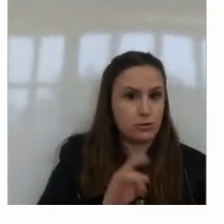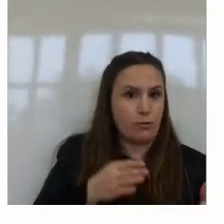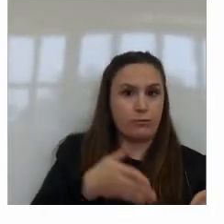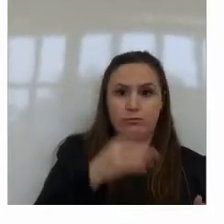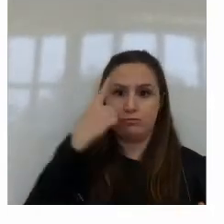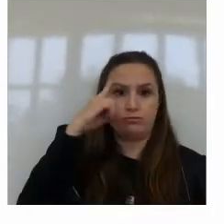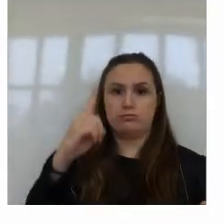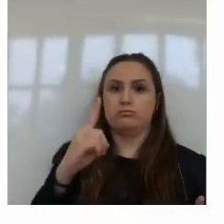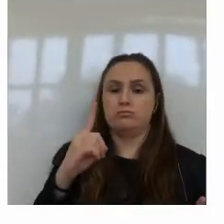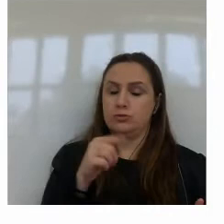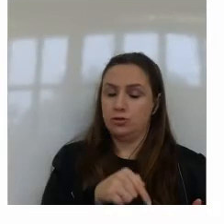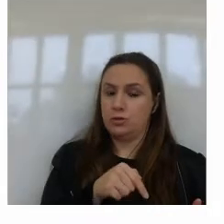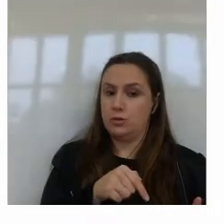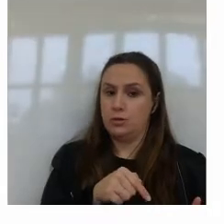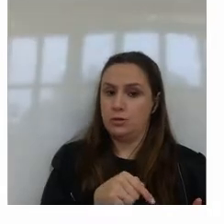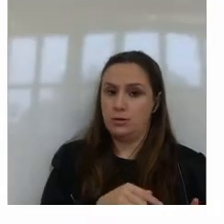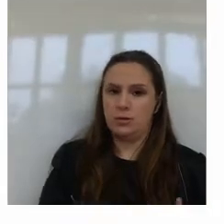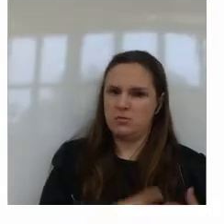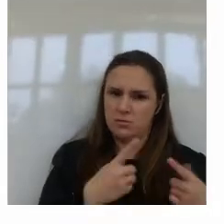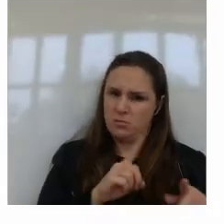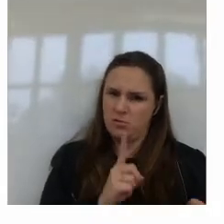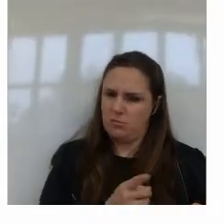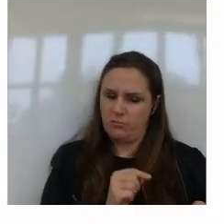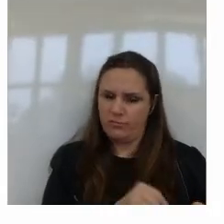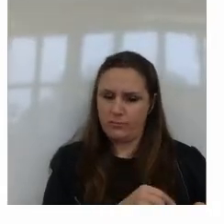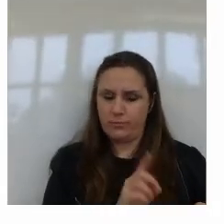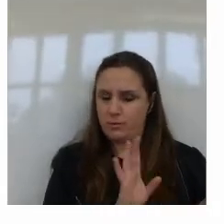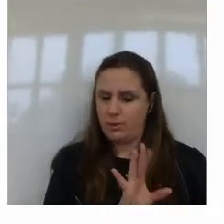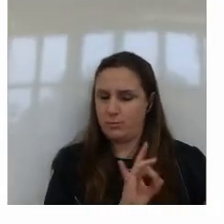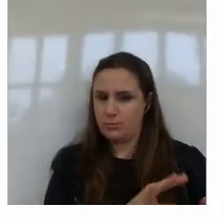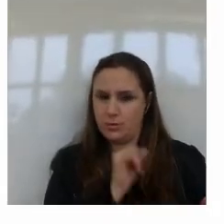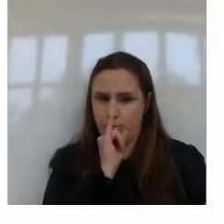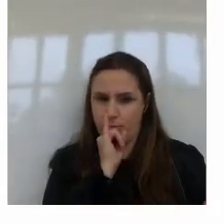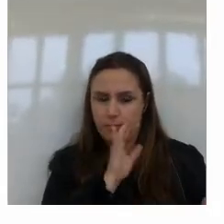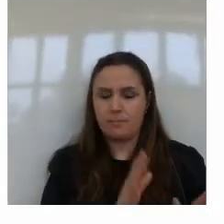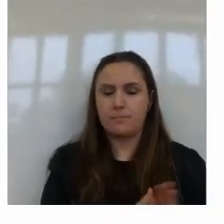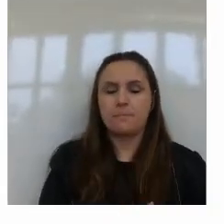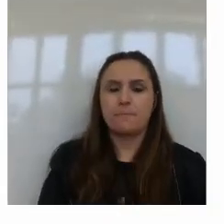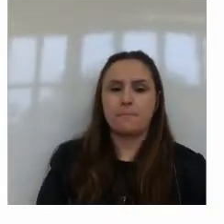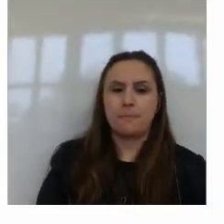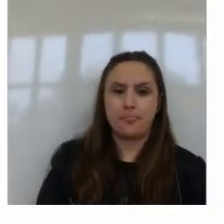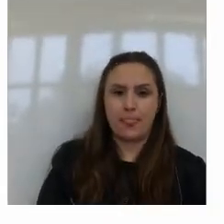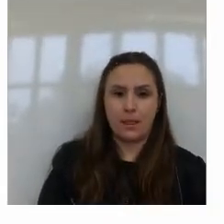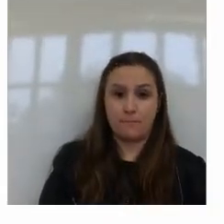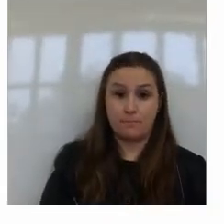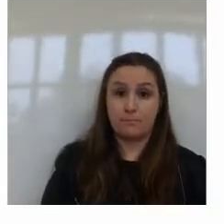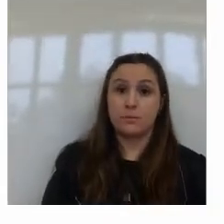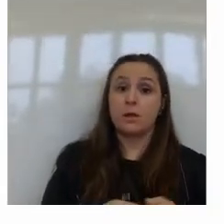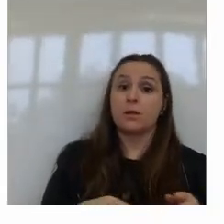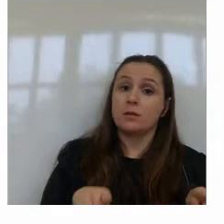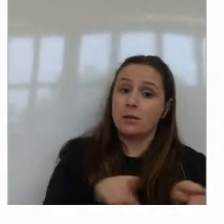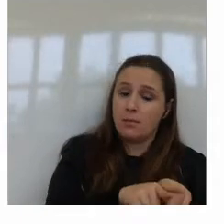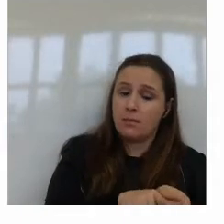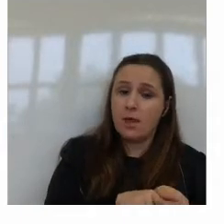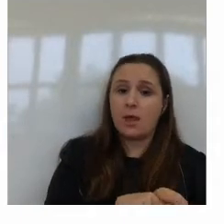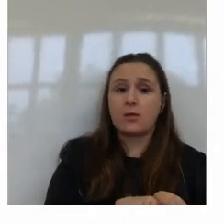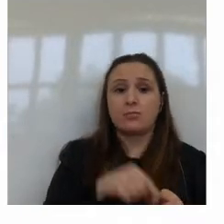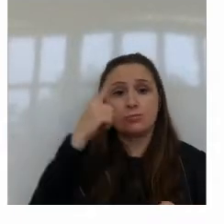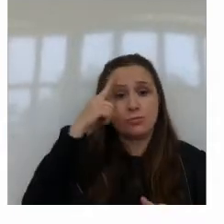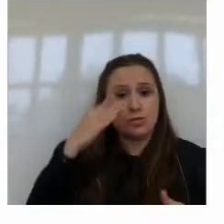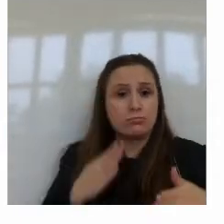data de entrega seja naquele exato dia que o professor queira. Eu também vou desabilitar aqui, só para